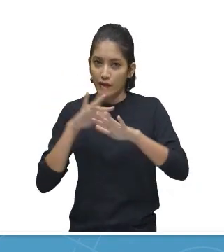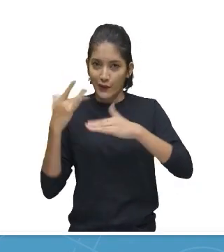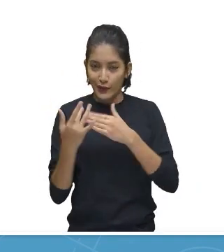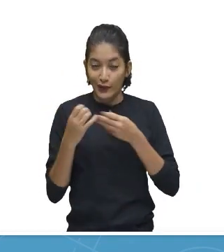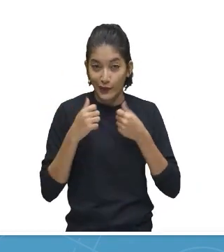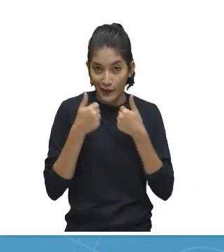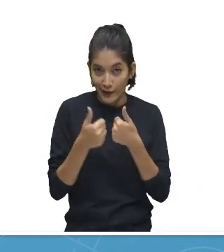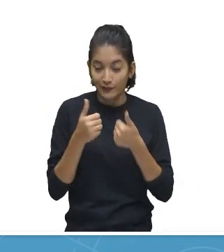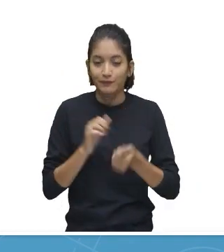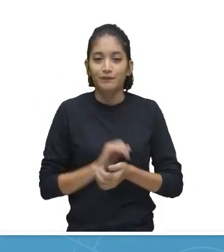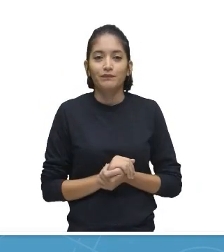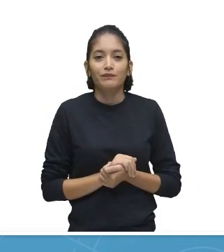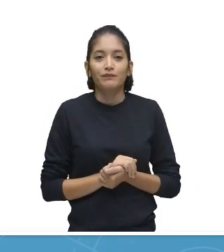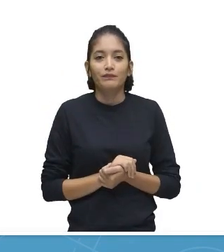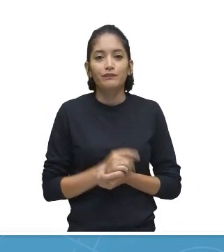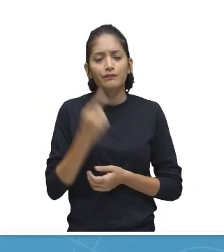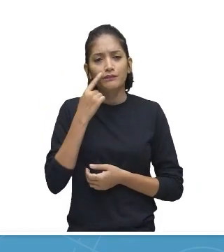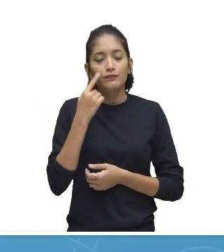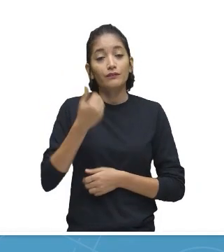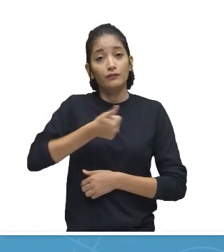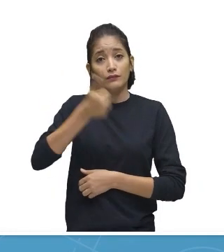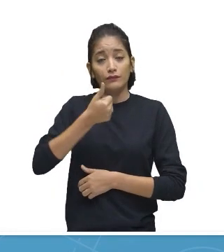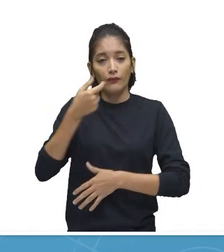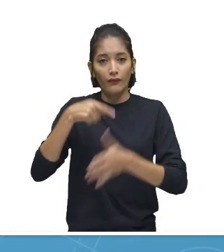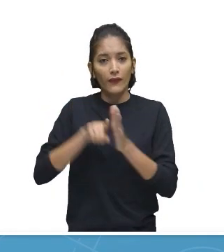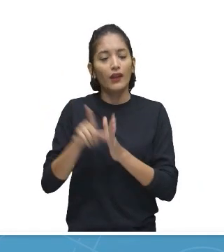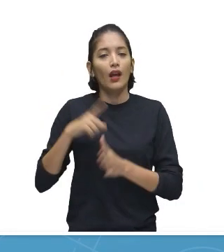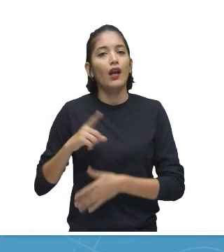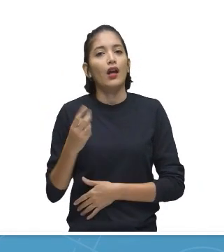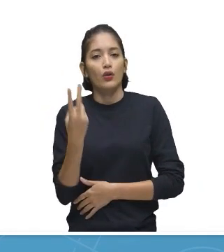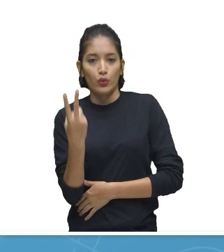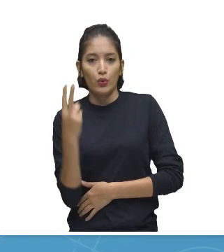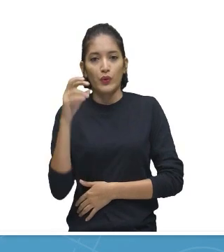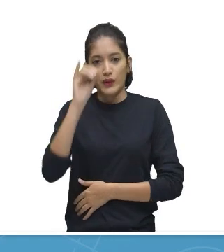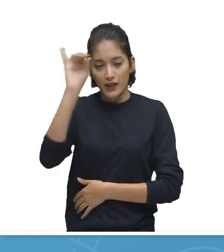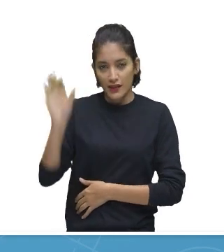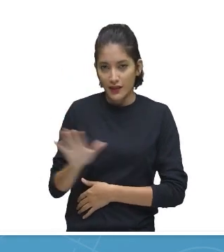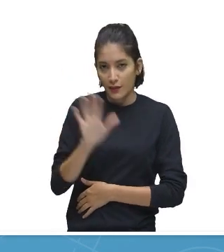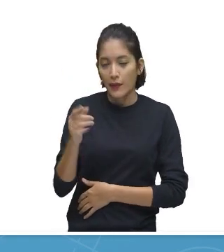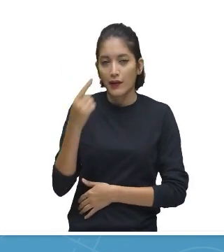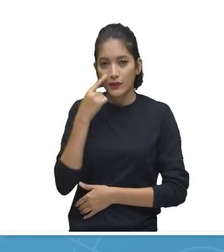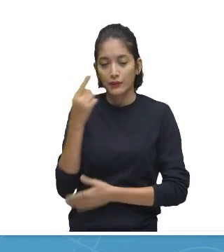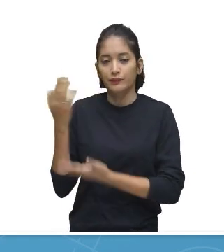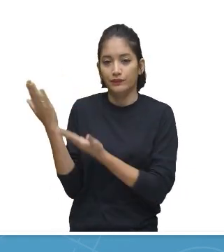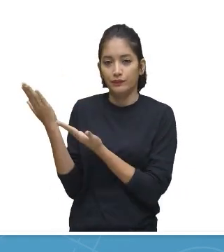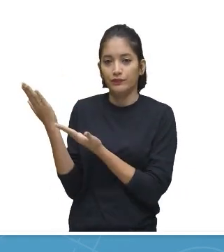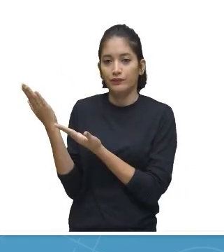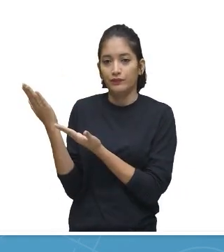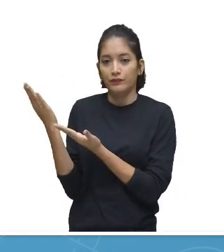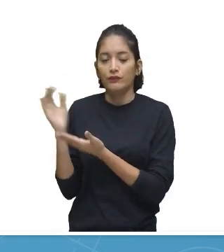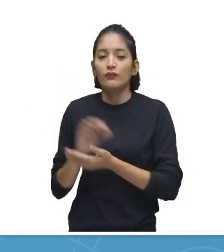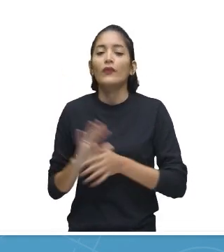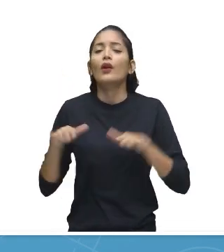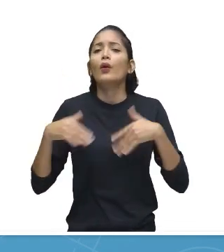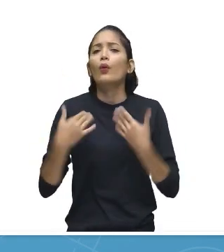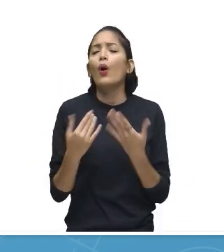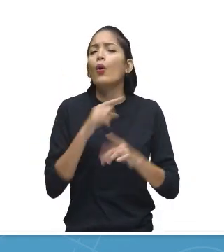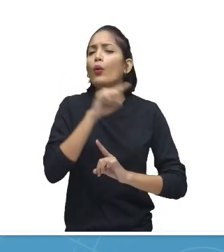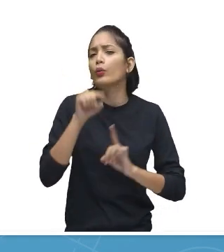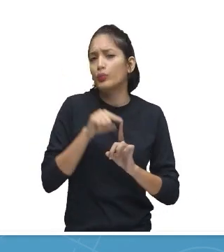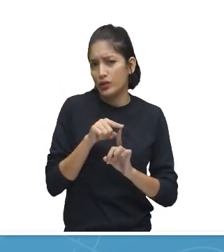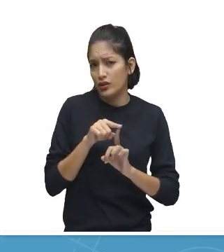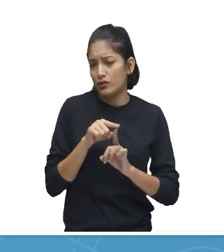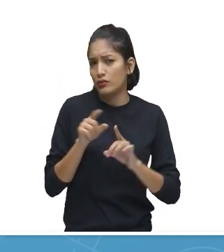lá ver a nossa questão 1. A gente tinha aí duas imagens, né, que vocês estavam vendo. E qual era a nossa intenção? O que